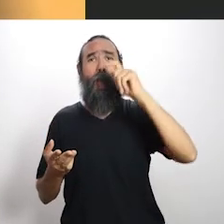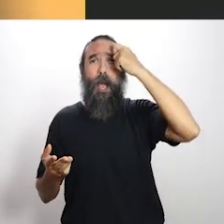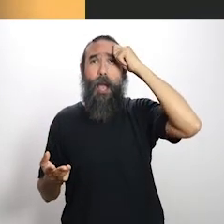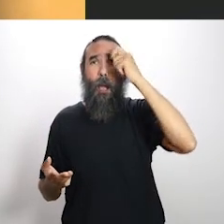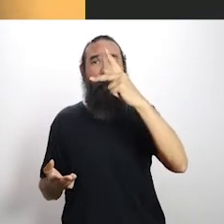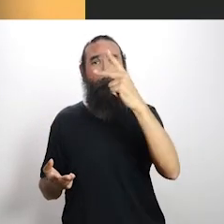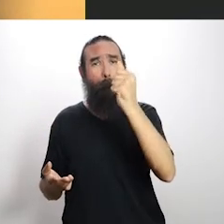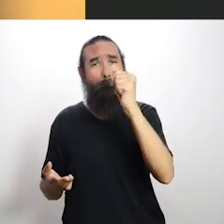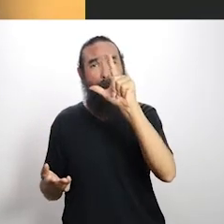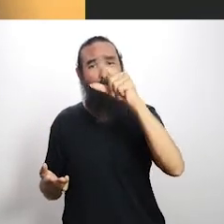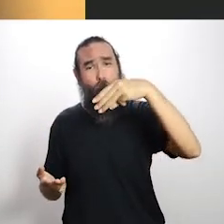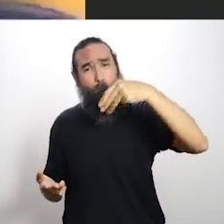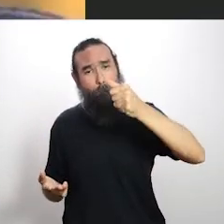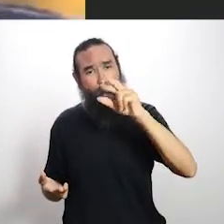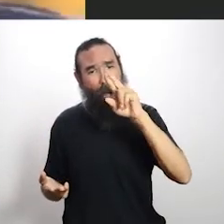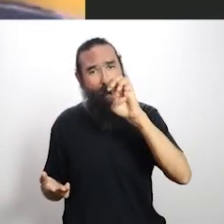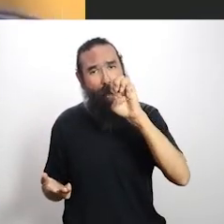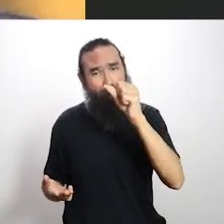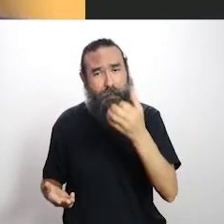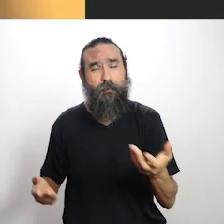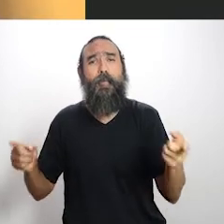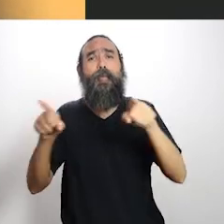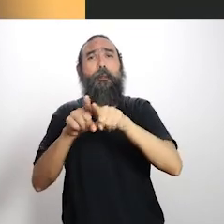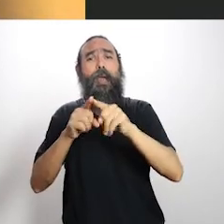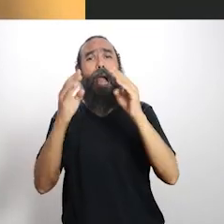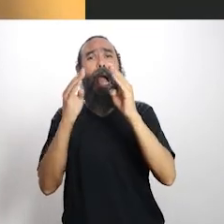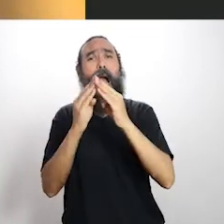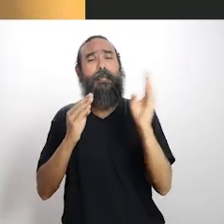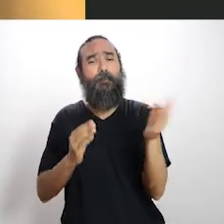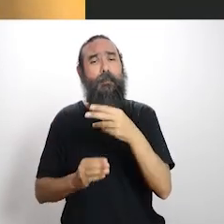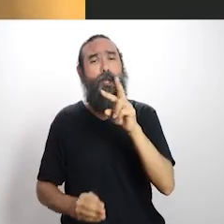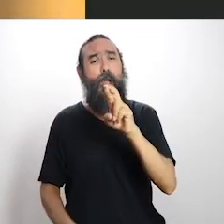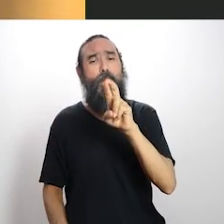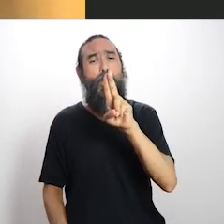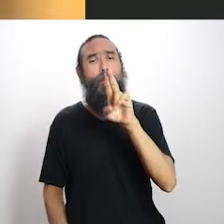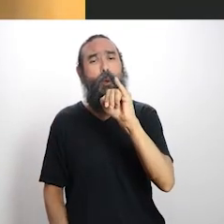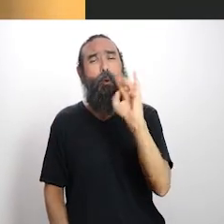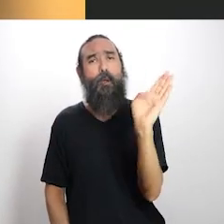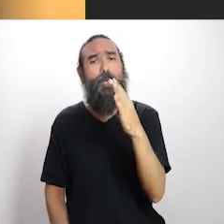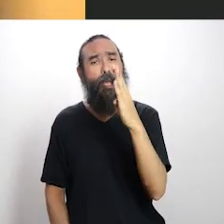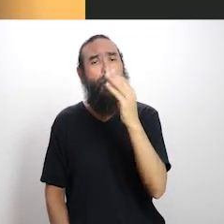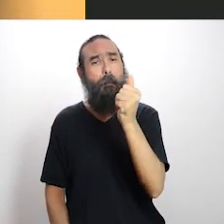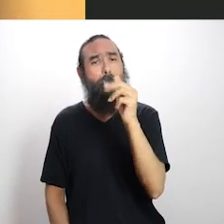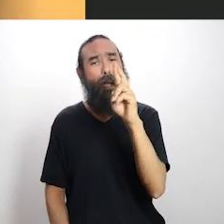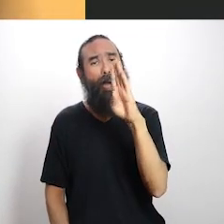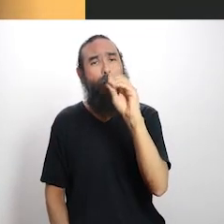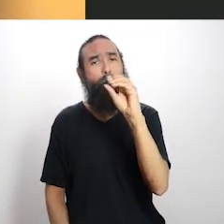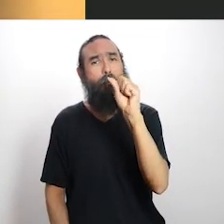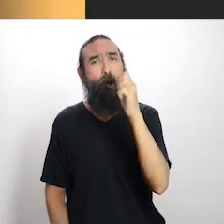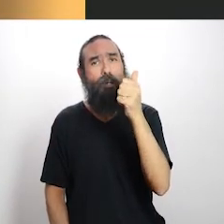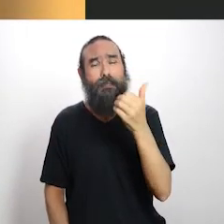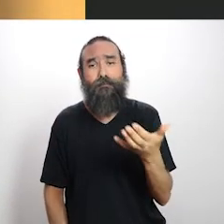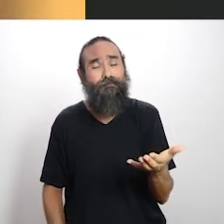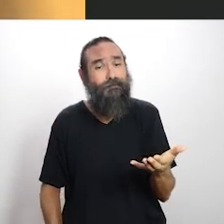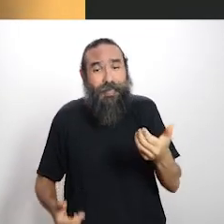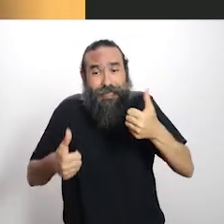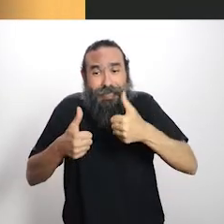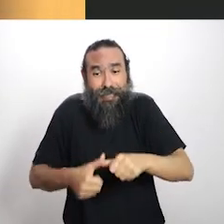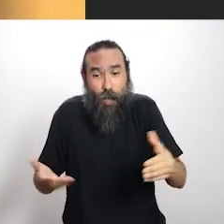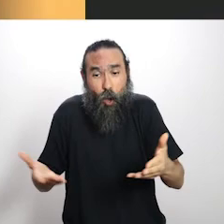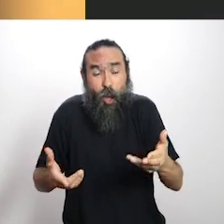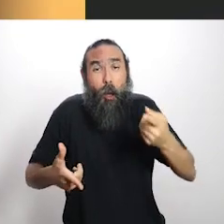descobertas como essa área de patrimônio por exemplo e isso pode trazer um retrocesso gigantesco para a cultura